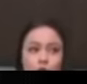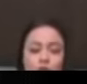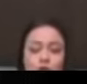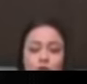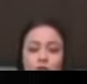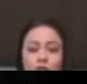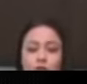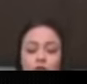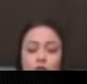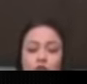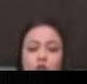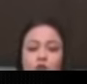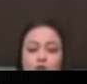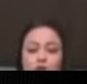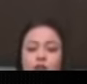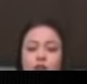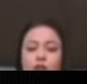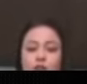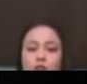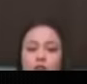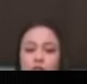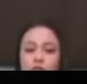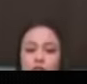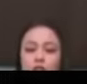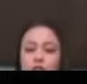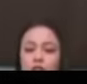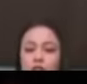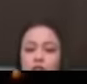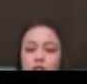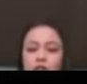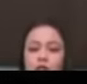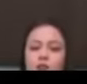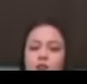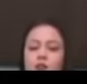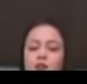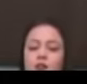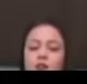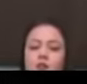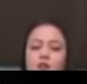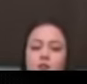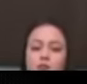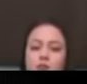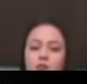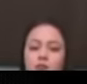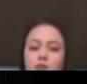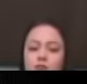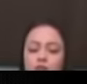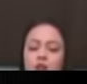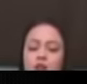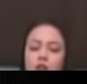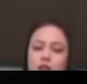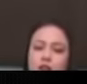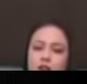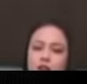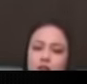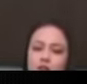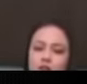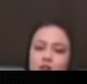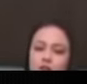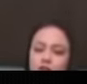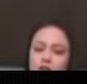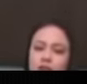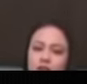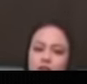Não esgotou. Na verdade é que, às vezes nós admitimos, às vezes não admitimos, cada vez é uma admissão. Aí,